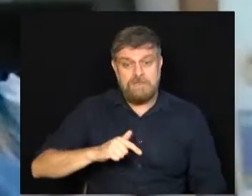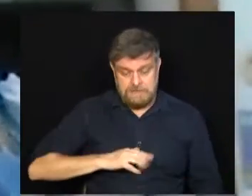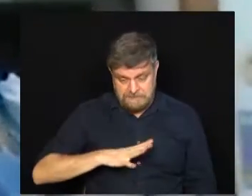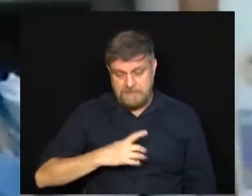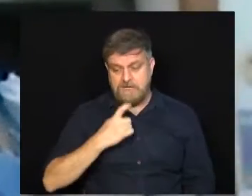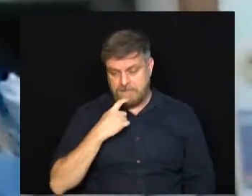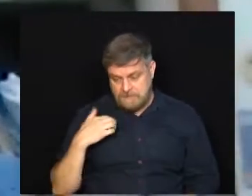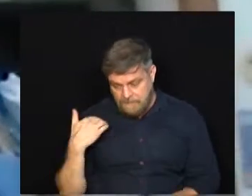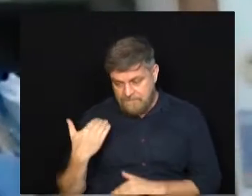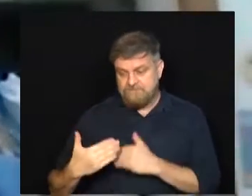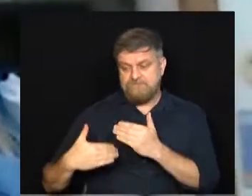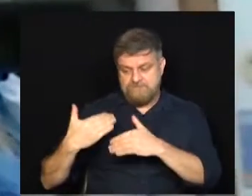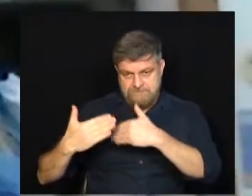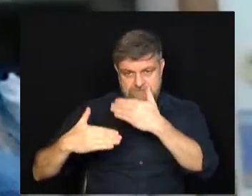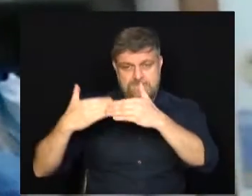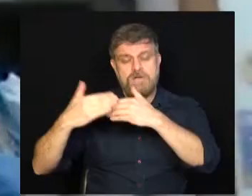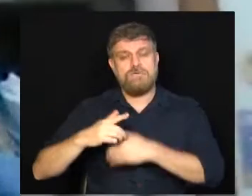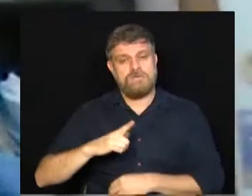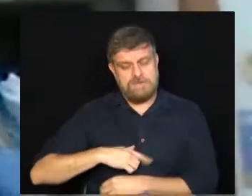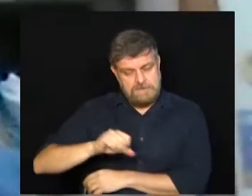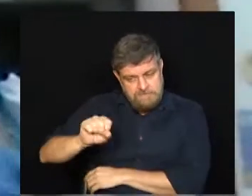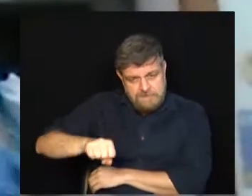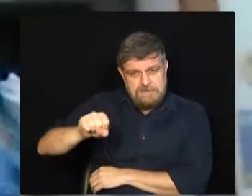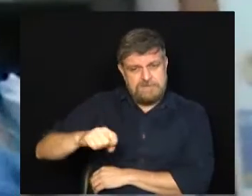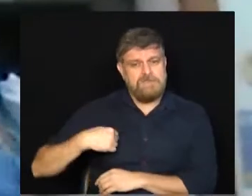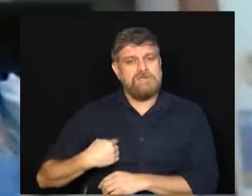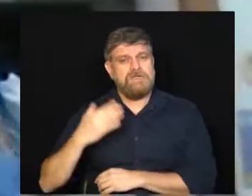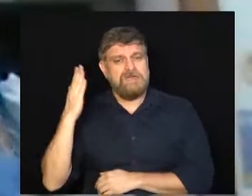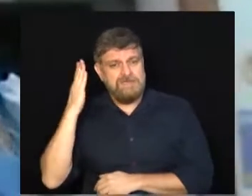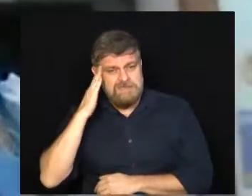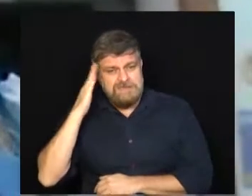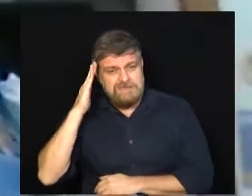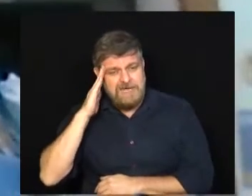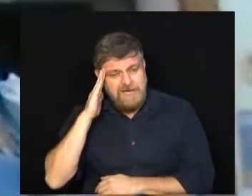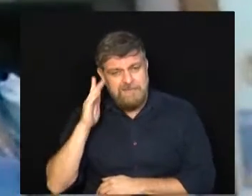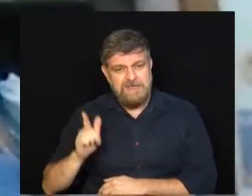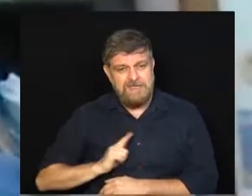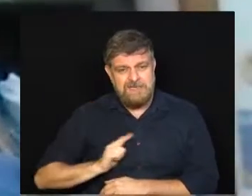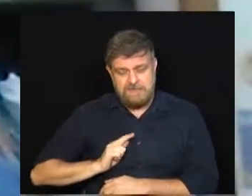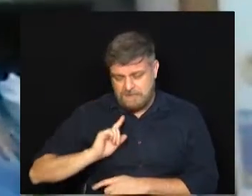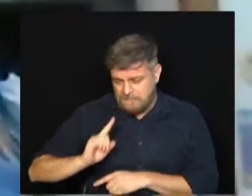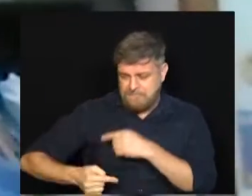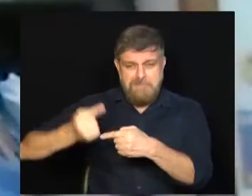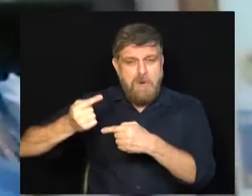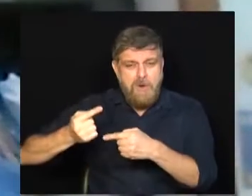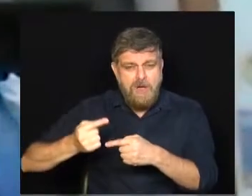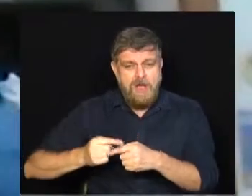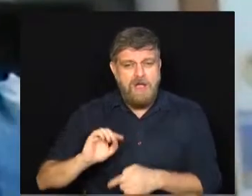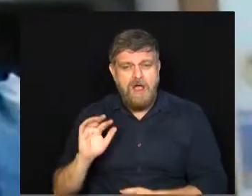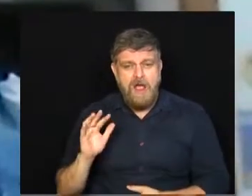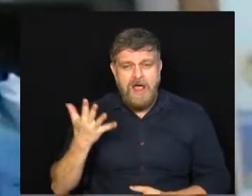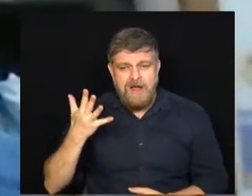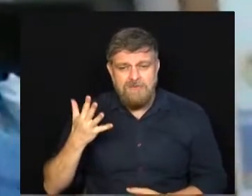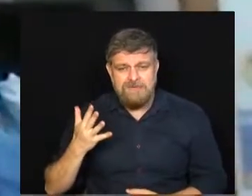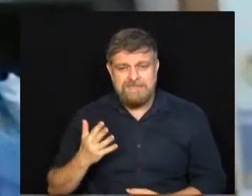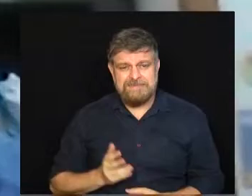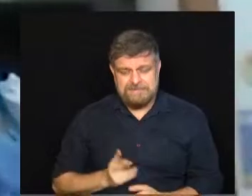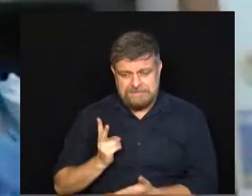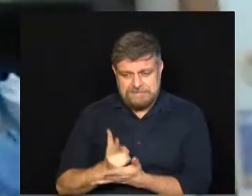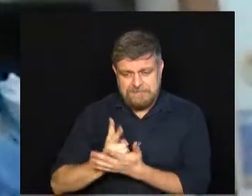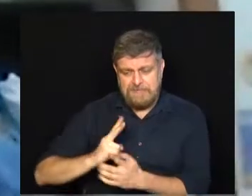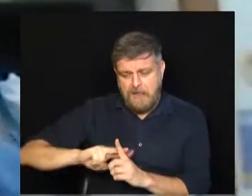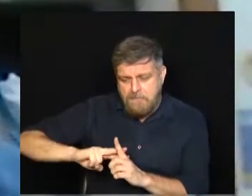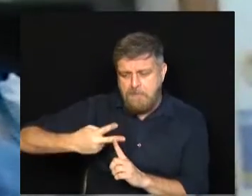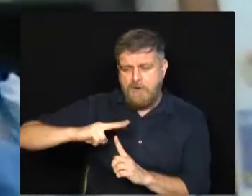Campinas importantes, né? Claro que nós sabemos que os avanços, nenhum avanço, ele é imutável, ele é